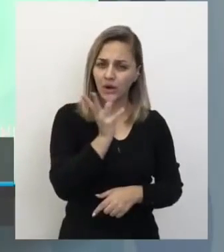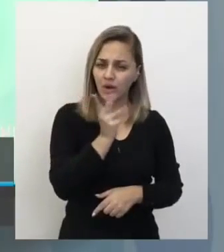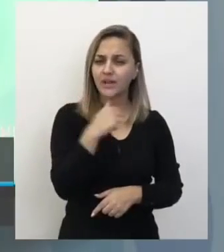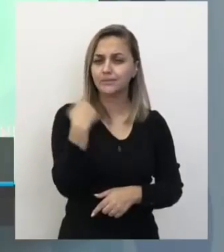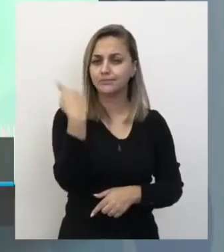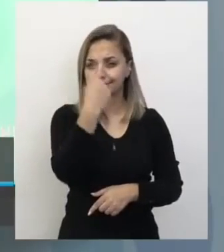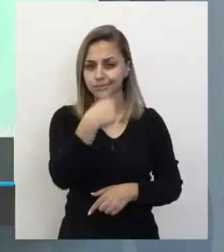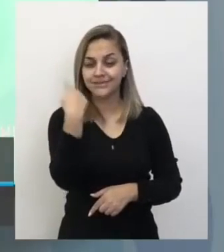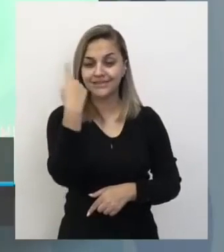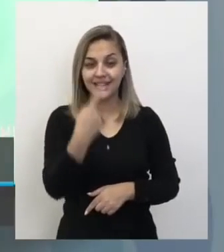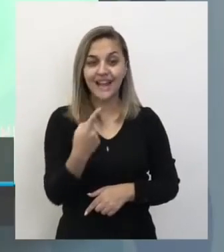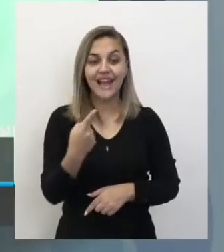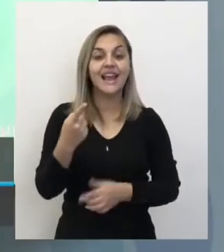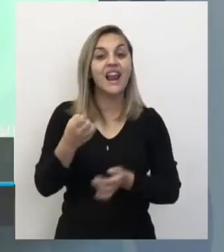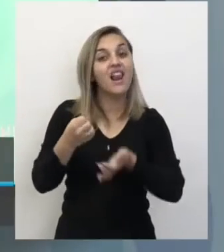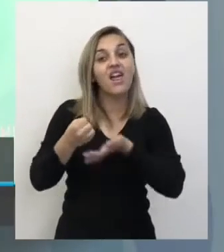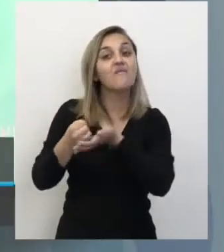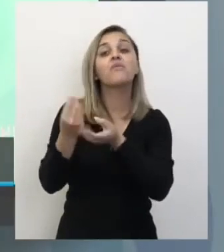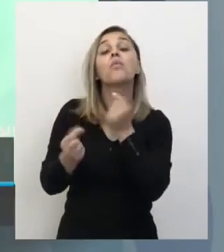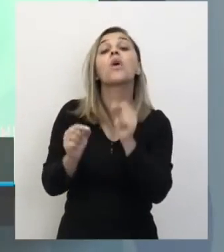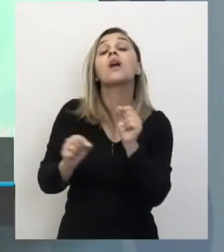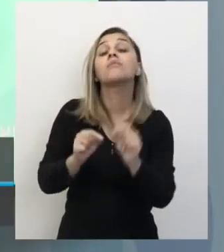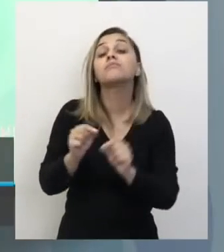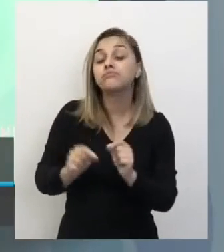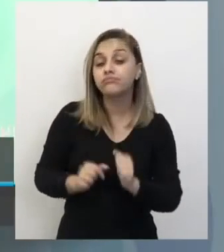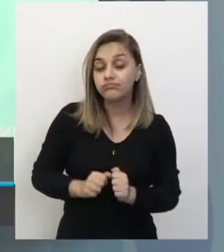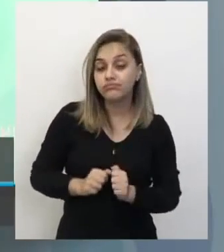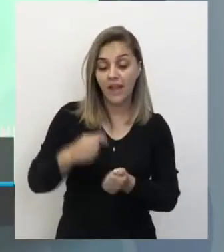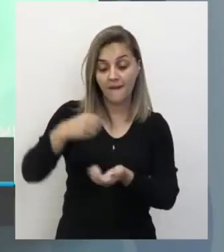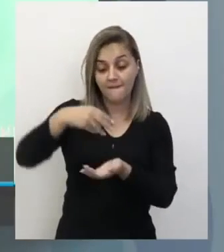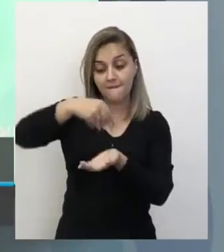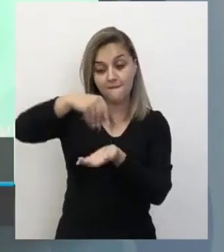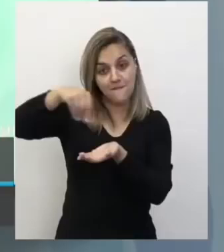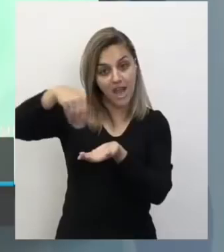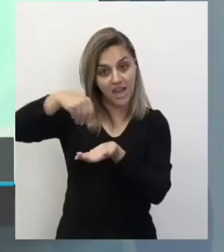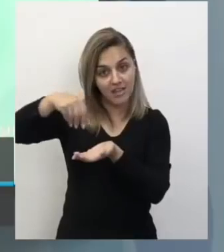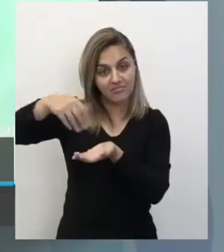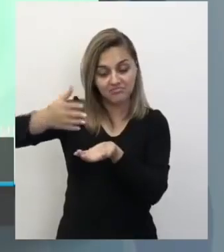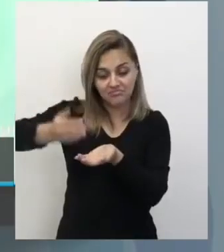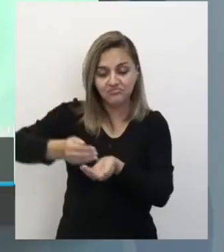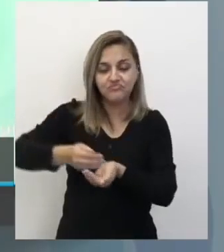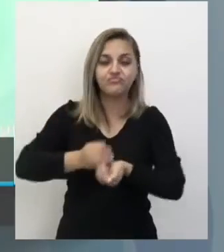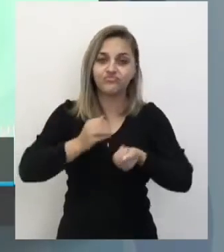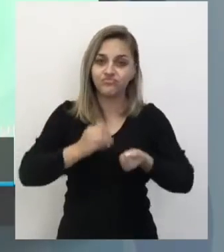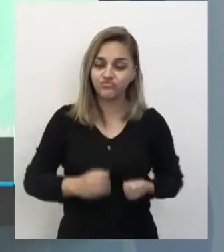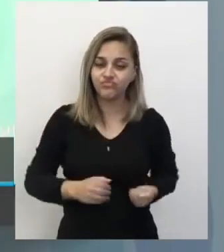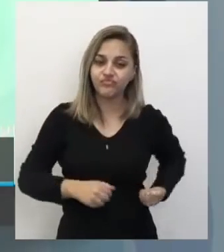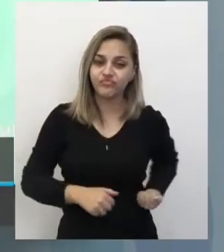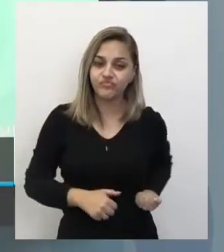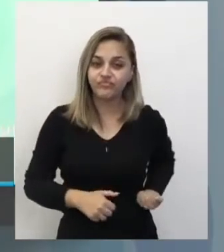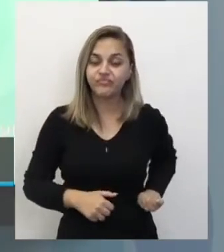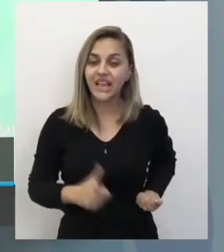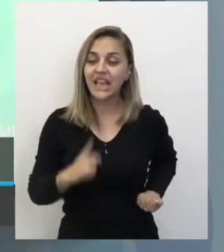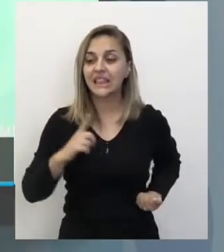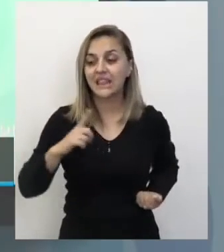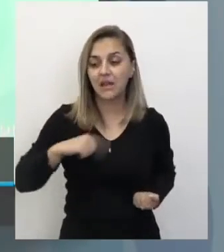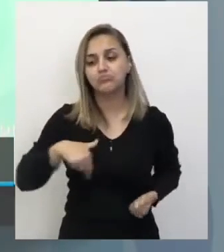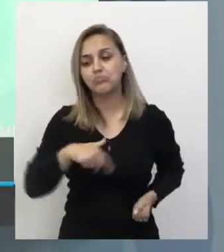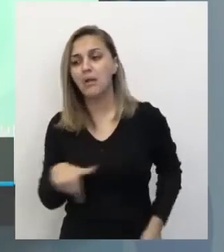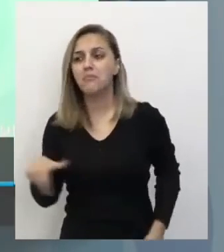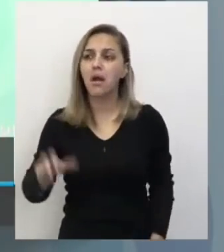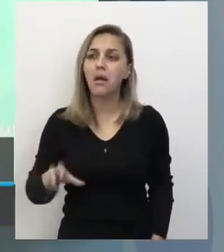farinha de mandioca, né? E no caminho encontrava uma folha de bananeira, que é muito comum banana